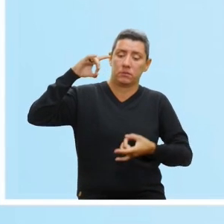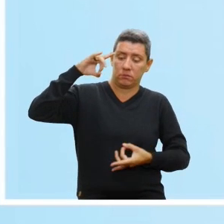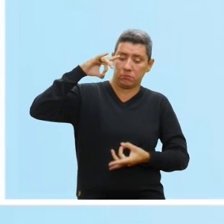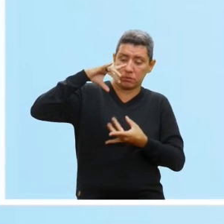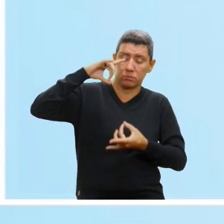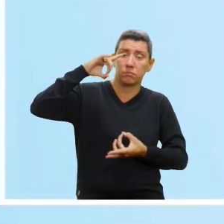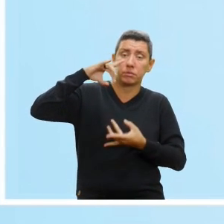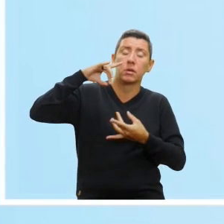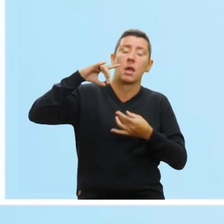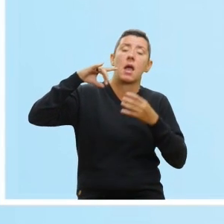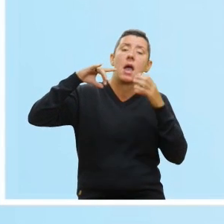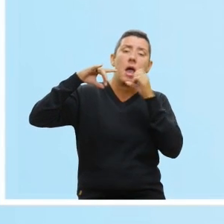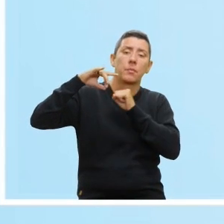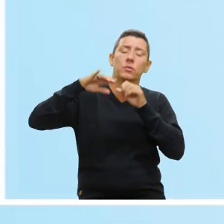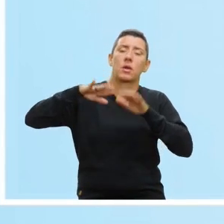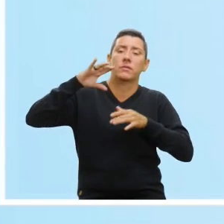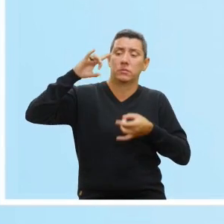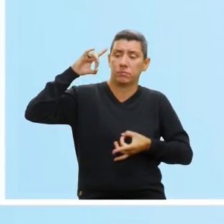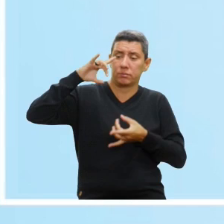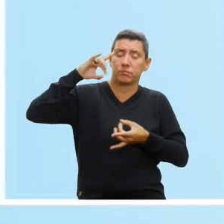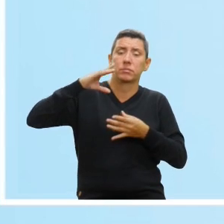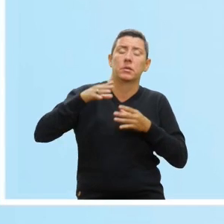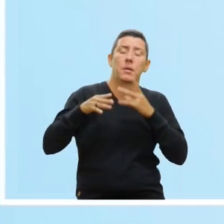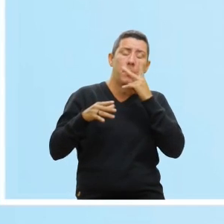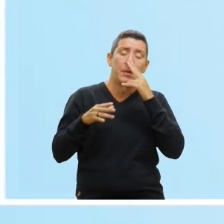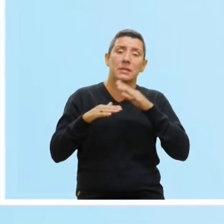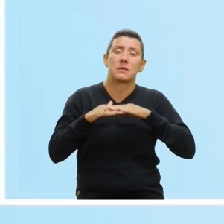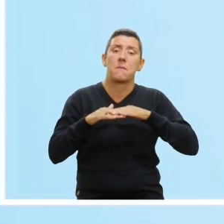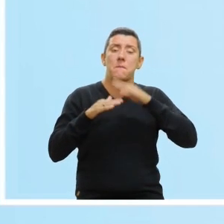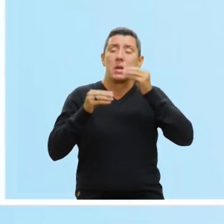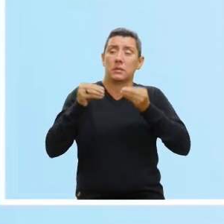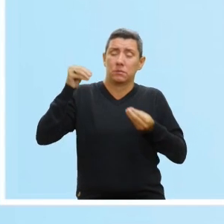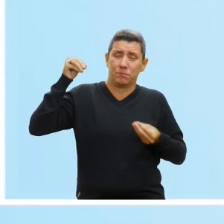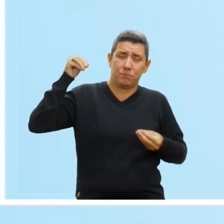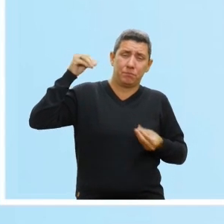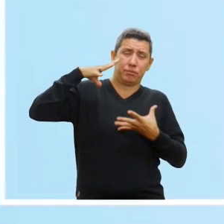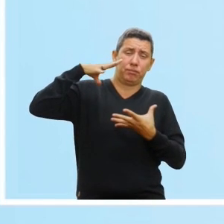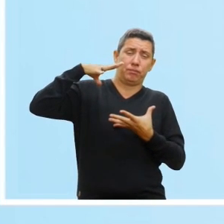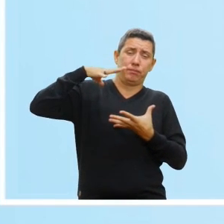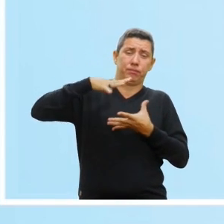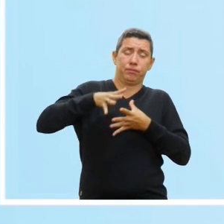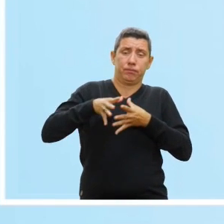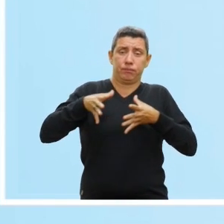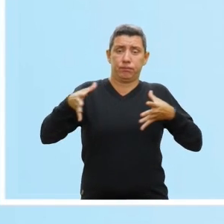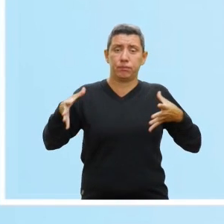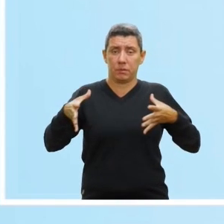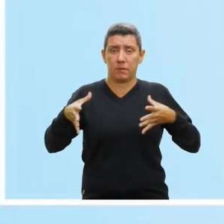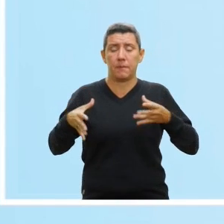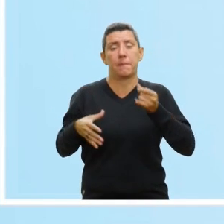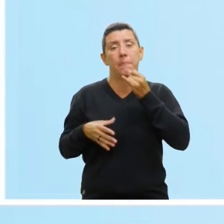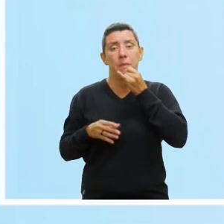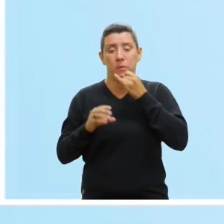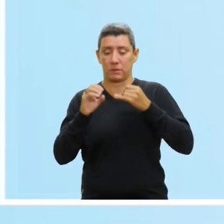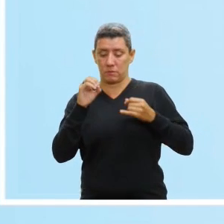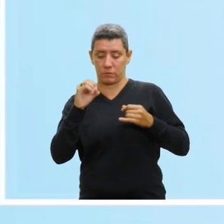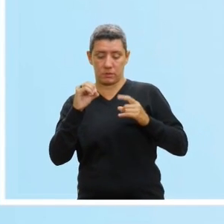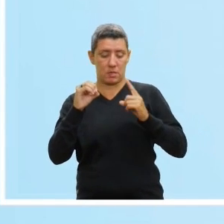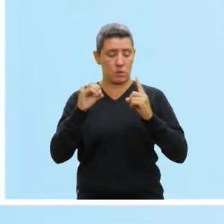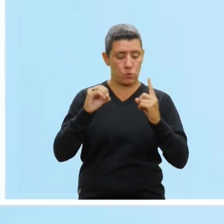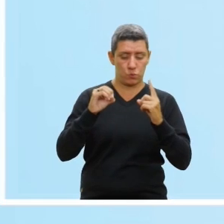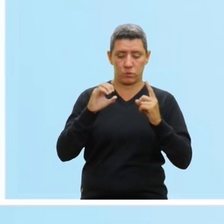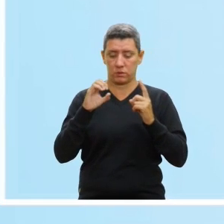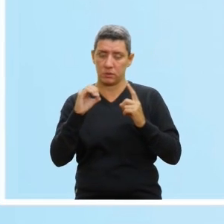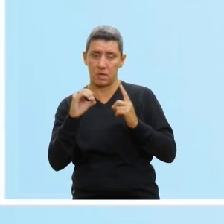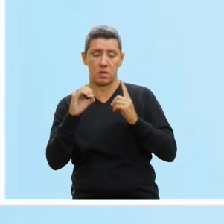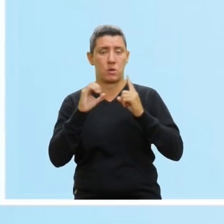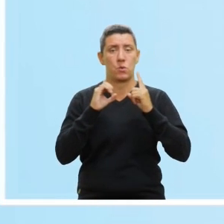né? Lembrando que assim, a fibra, o sinal que é transmitido na fibra é um sinal digital, é 0 e 1, 0 e 1.